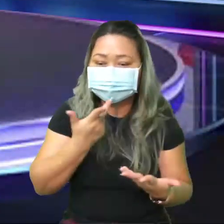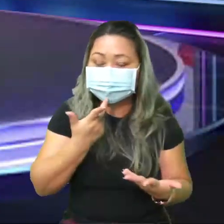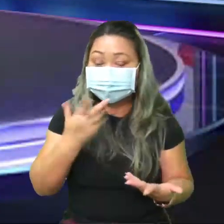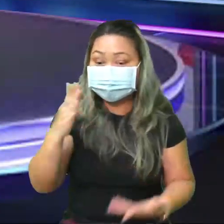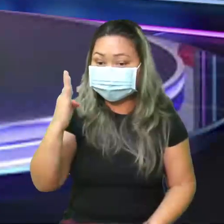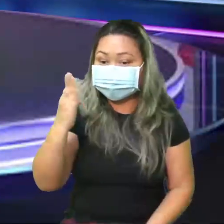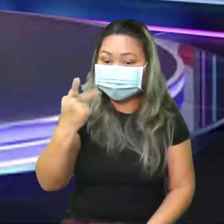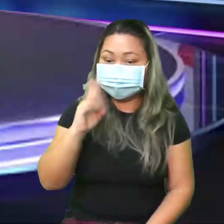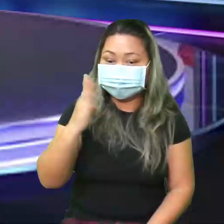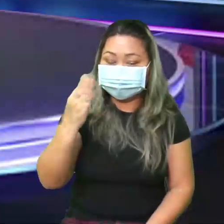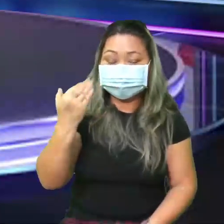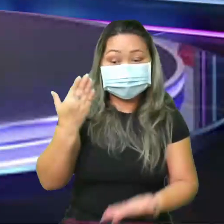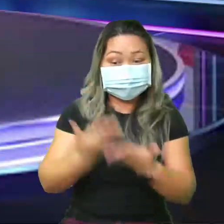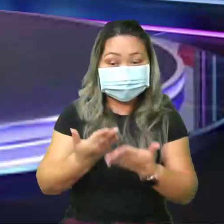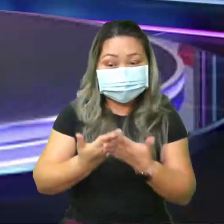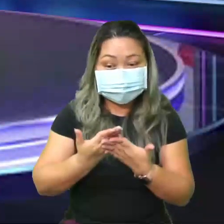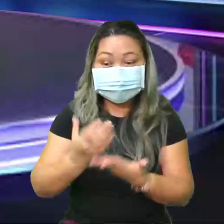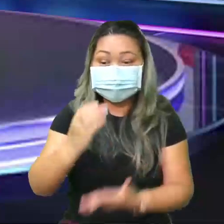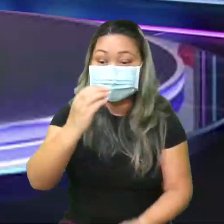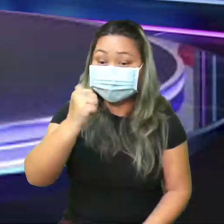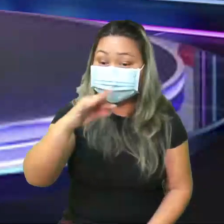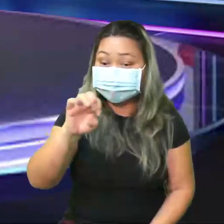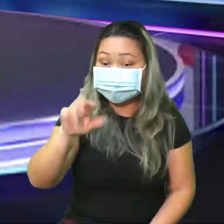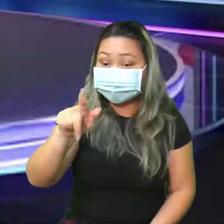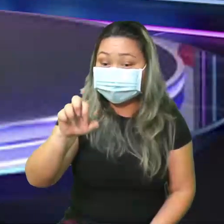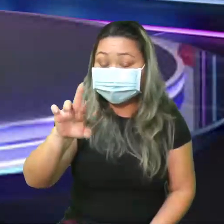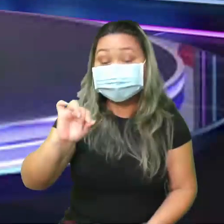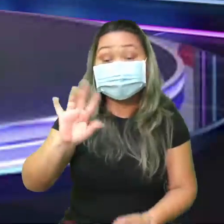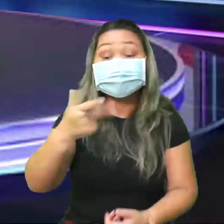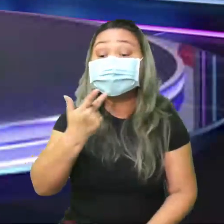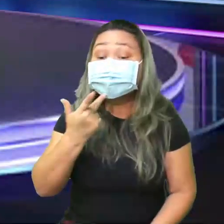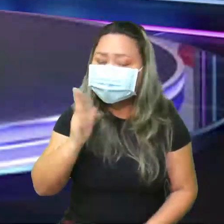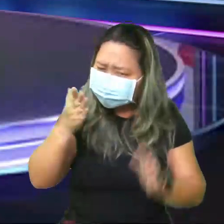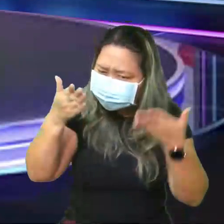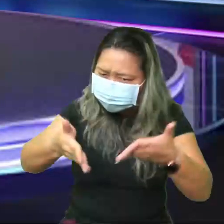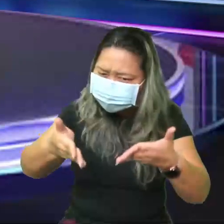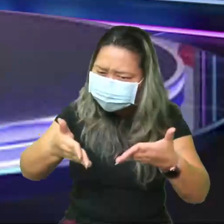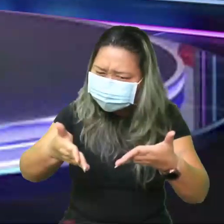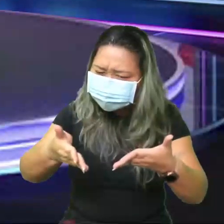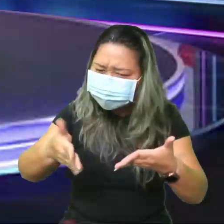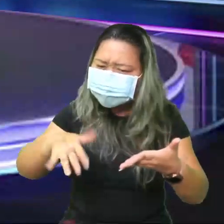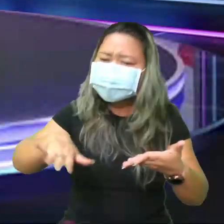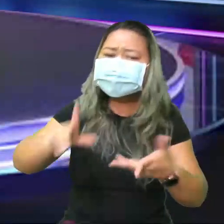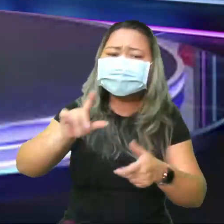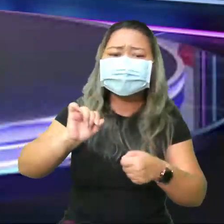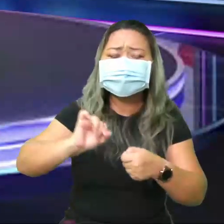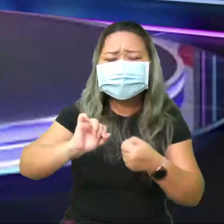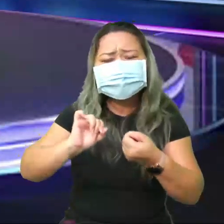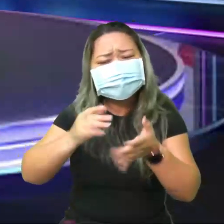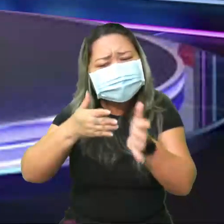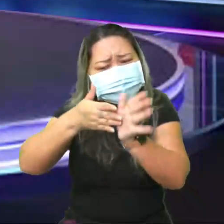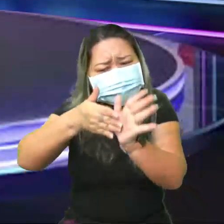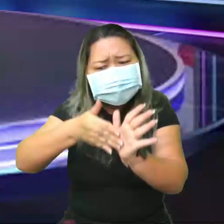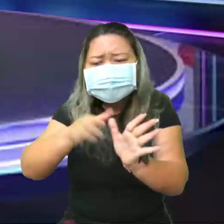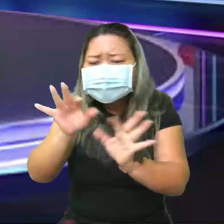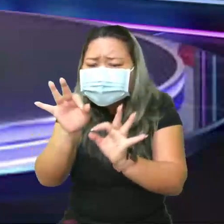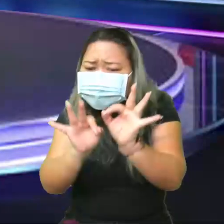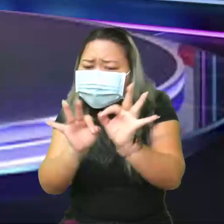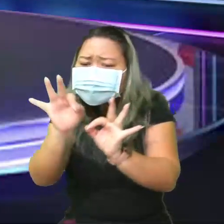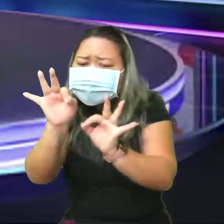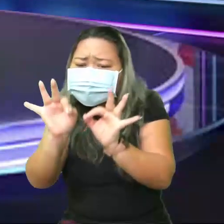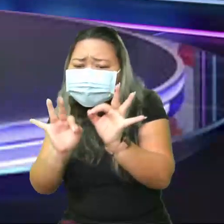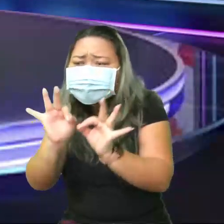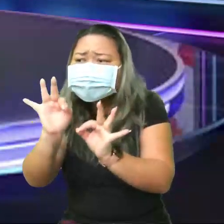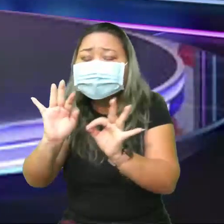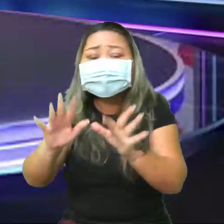algum nível desses aí, o negócio desanda. É tipo um trem, sabe? O trem ele não vai assim, carregando